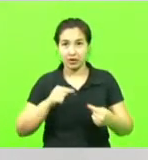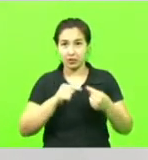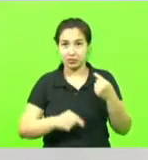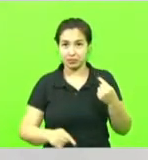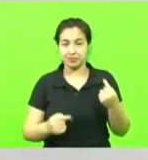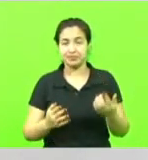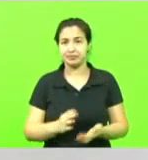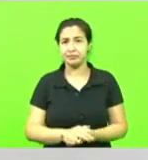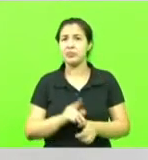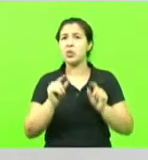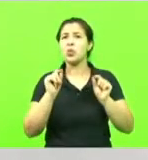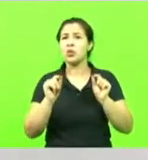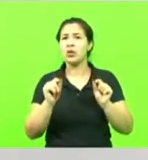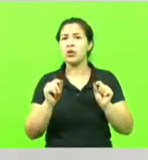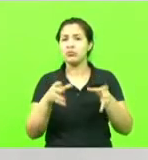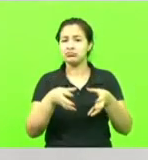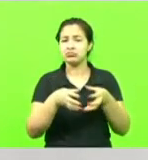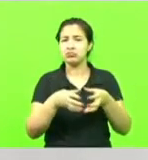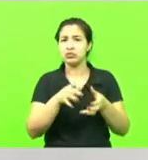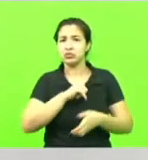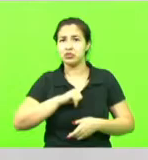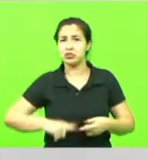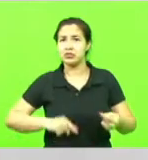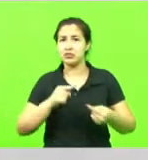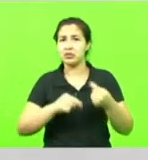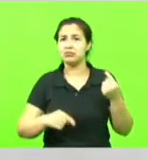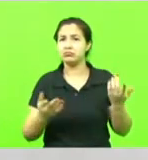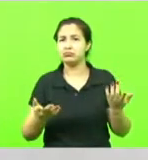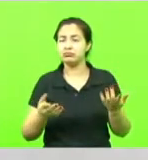não governamentais? ONGs.